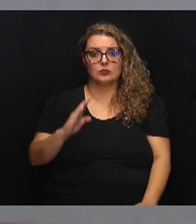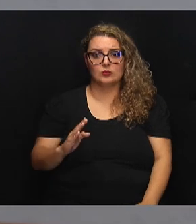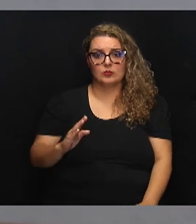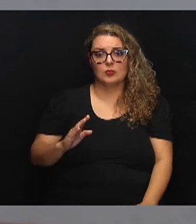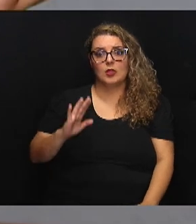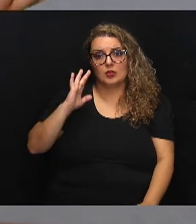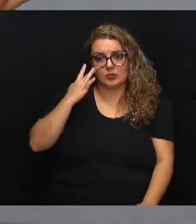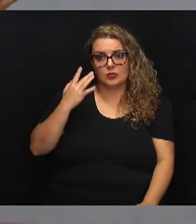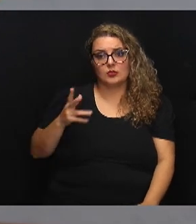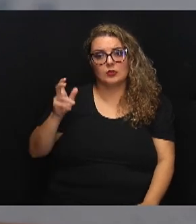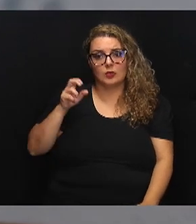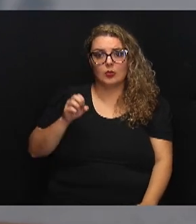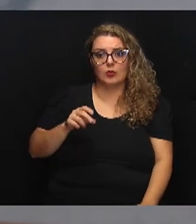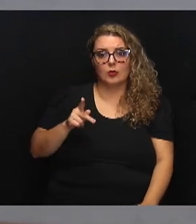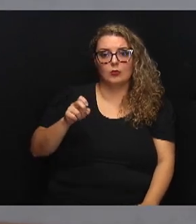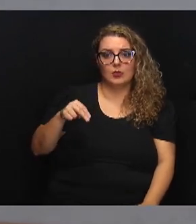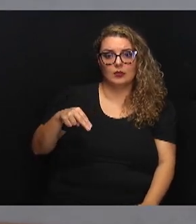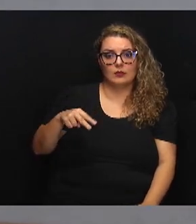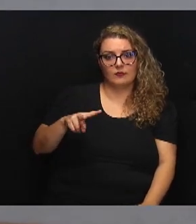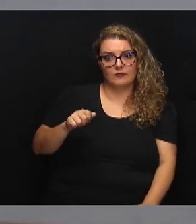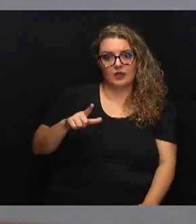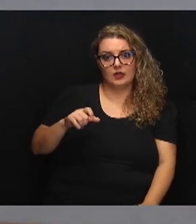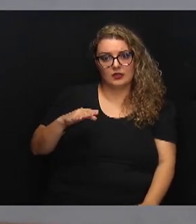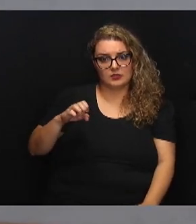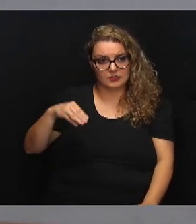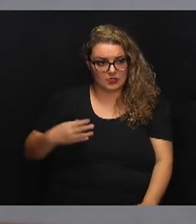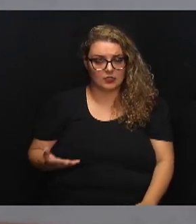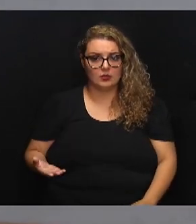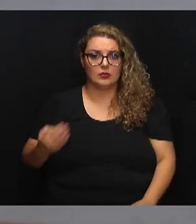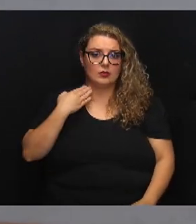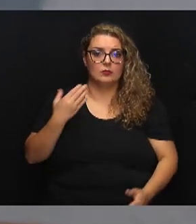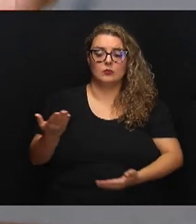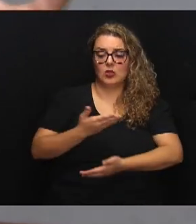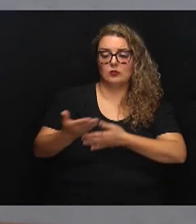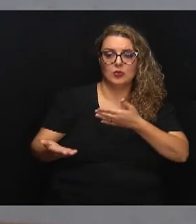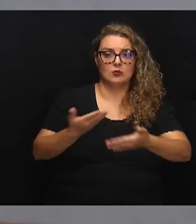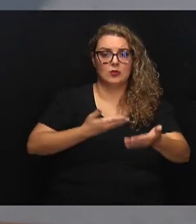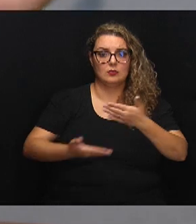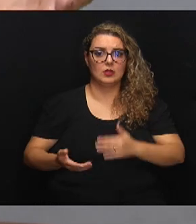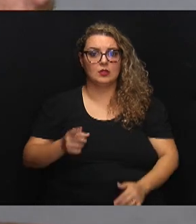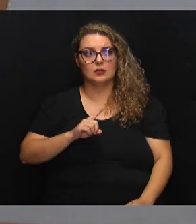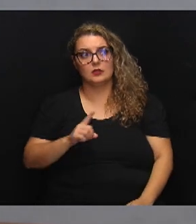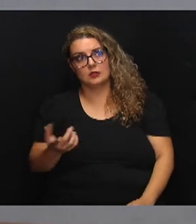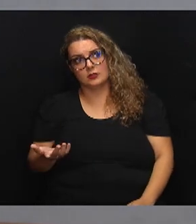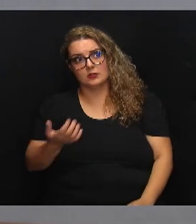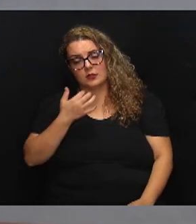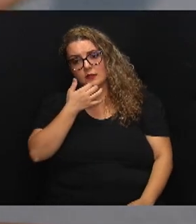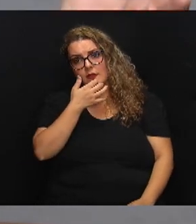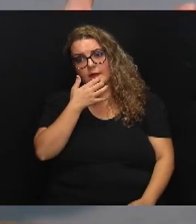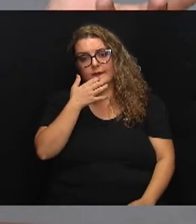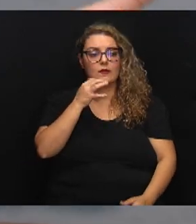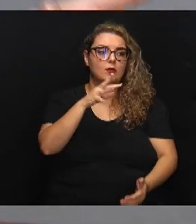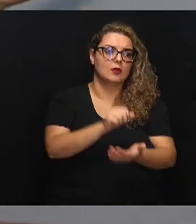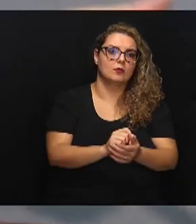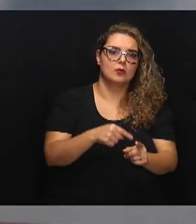falar, no Open Finance, que os bancos hoje compartilham entre eles informações. Não necessariamente é que a gente chama hoje do cadastro